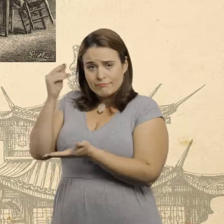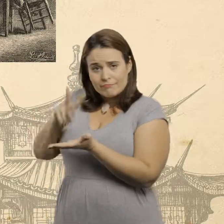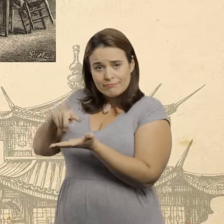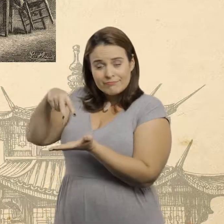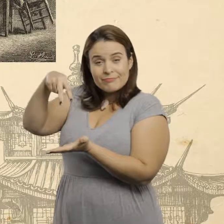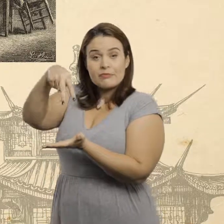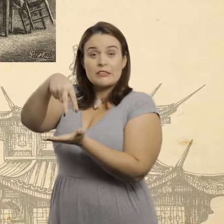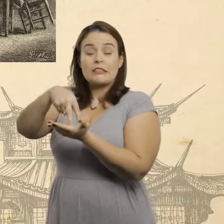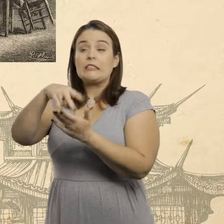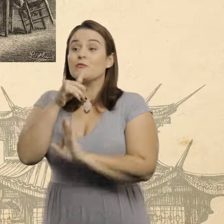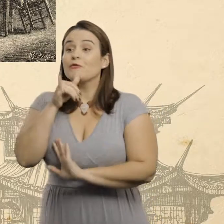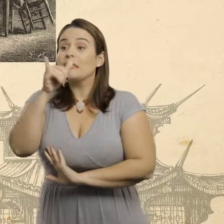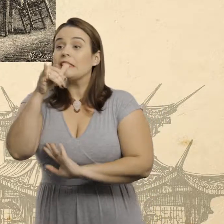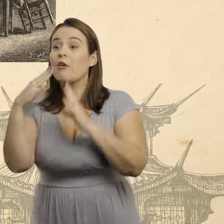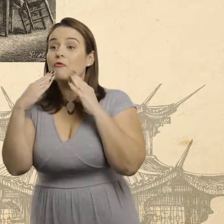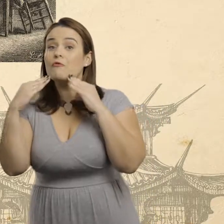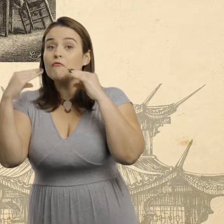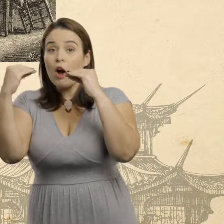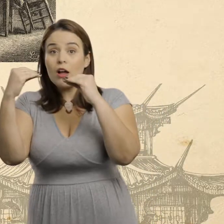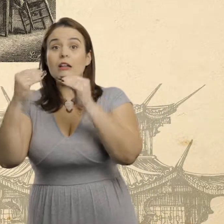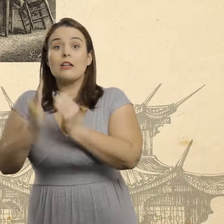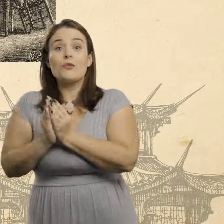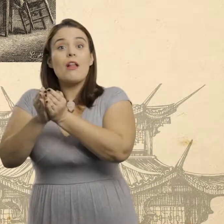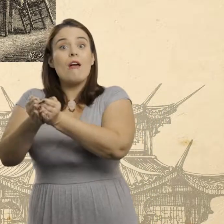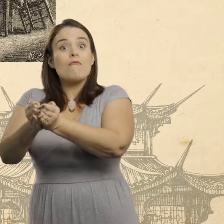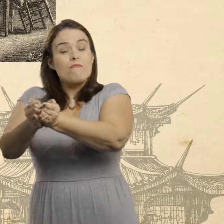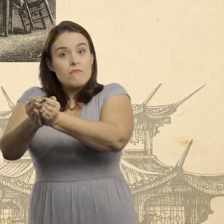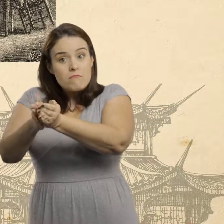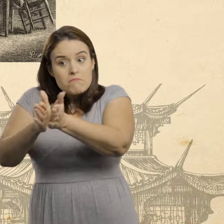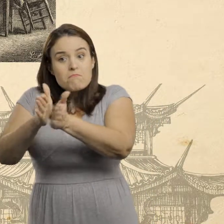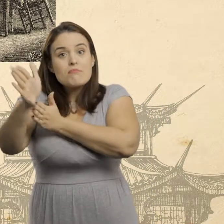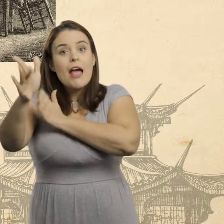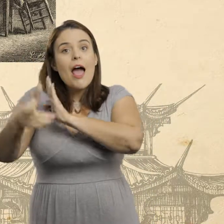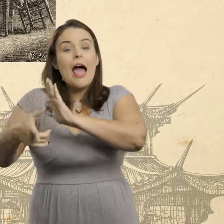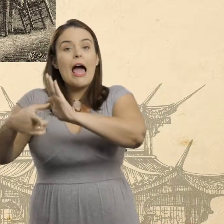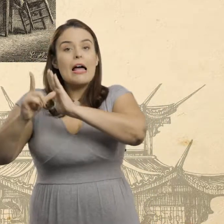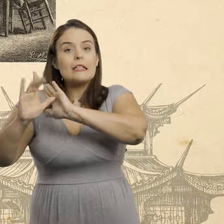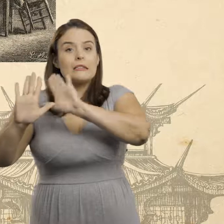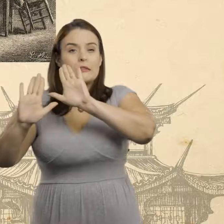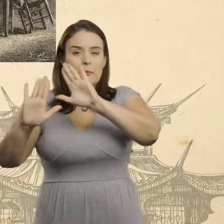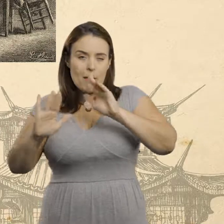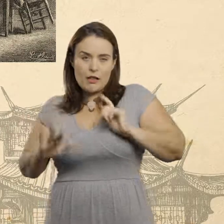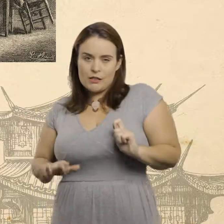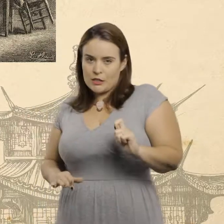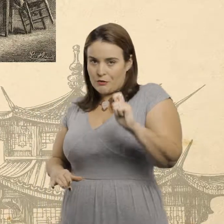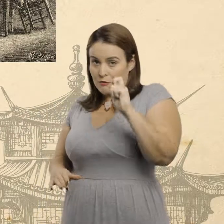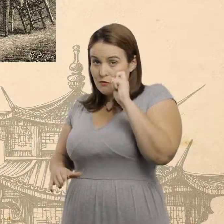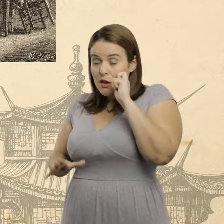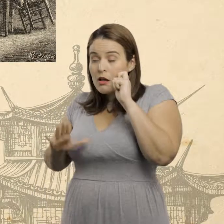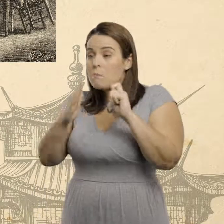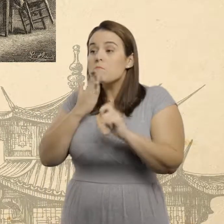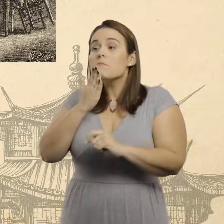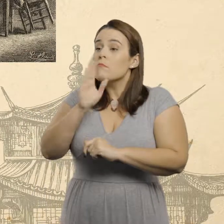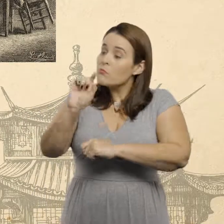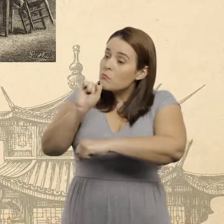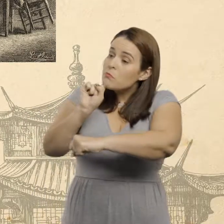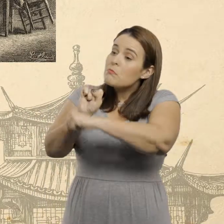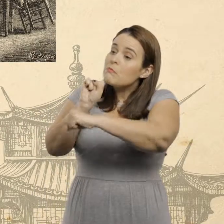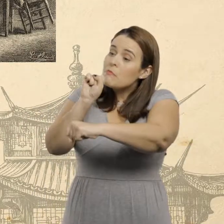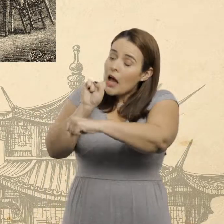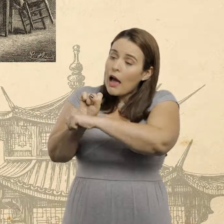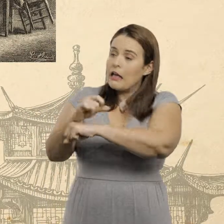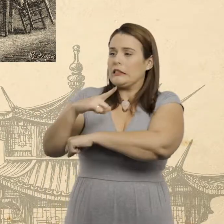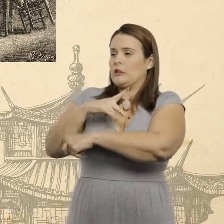hotel. Ele queria avisar o Sr. Fogg que o navio ia sair antes do previsto. Mas o detetive Fix pediu para